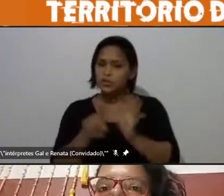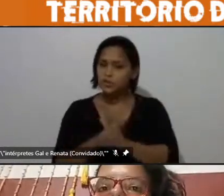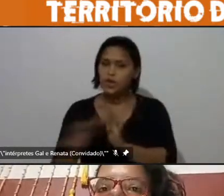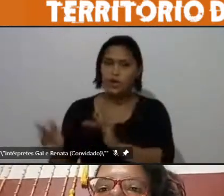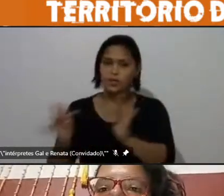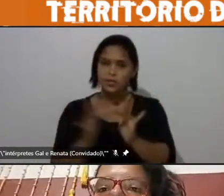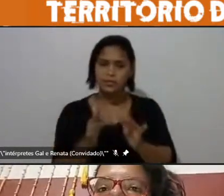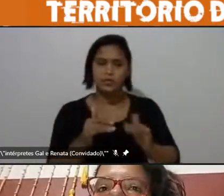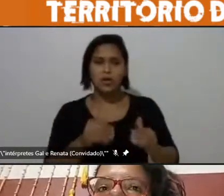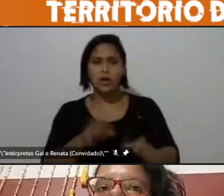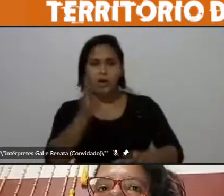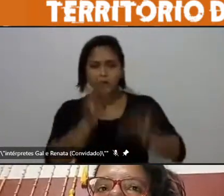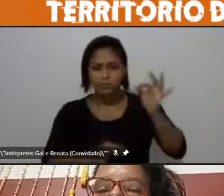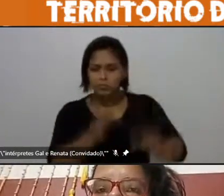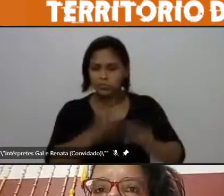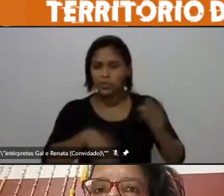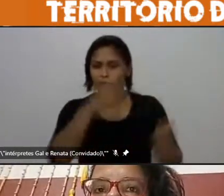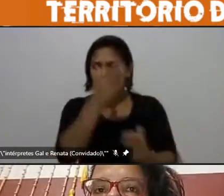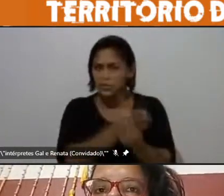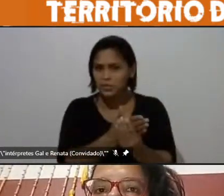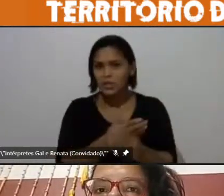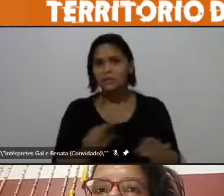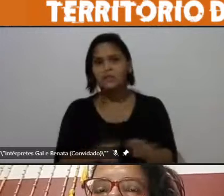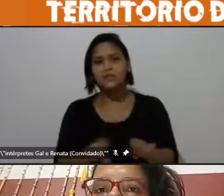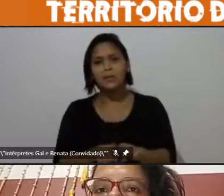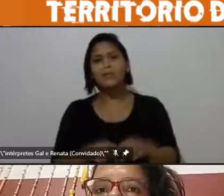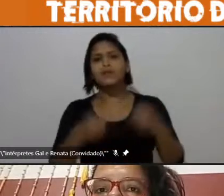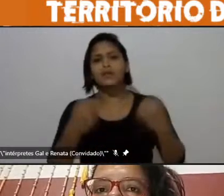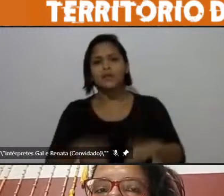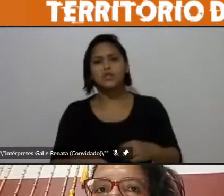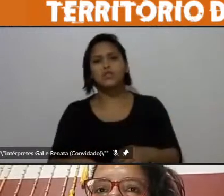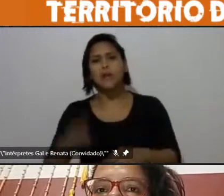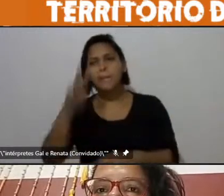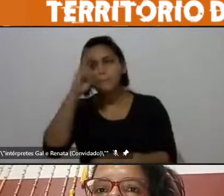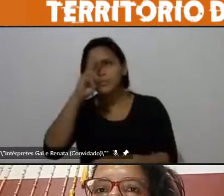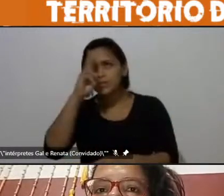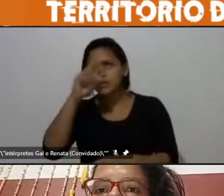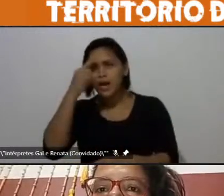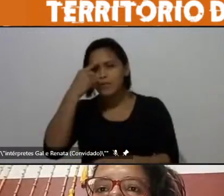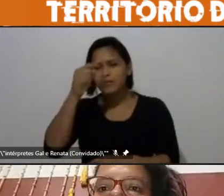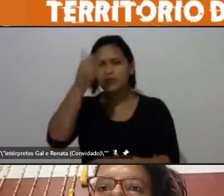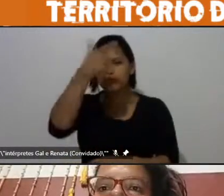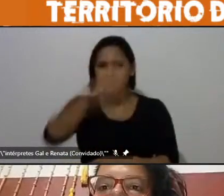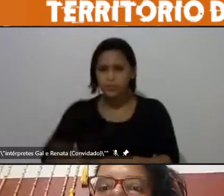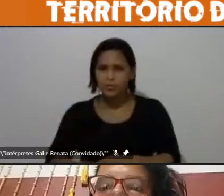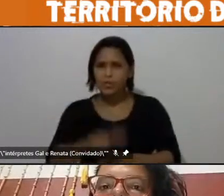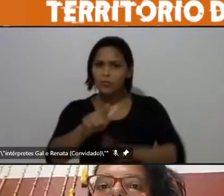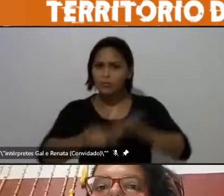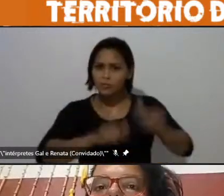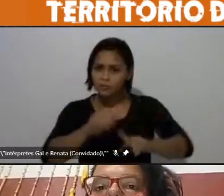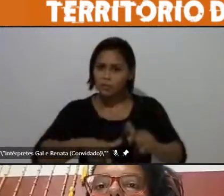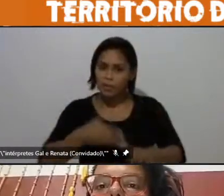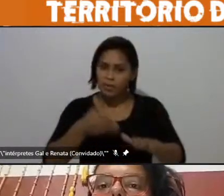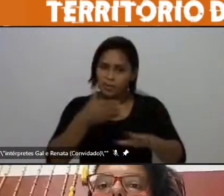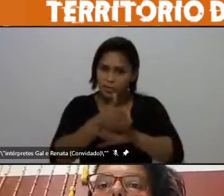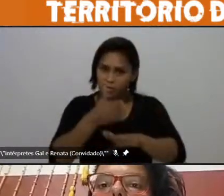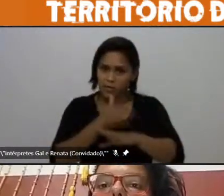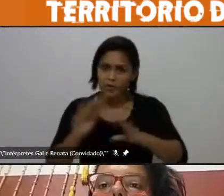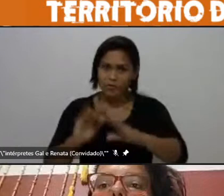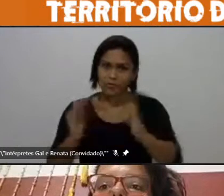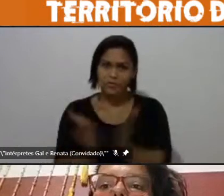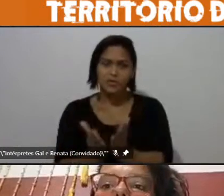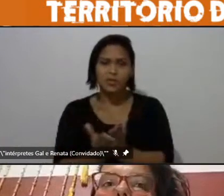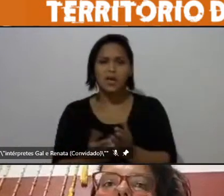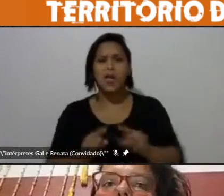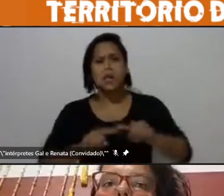a processos de judicialização, então questões que a gente também vai repensar desse trabalho da Universidade das Periferias, né? Eu não sei se eu